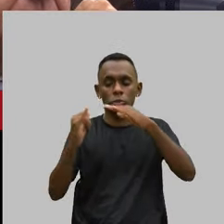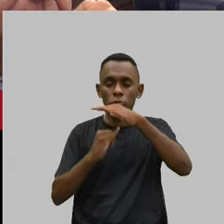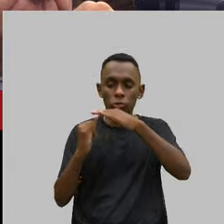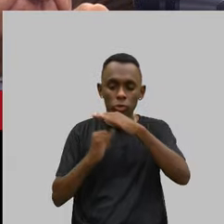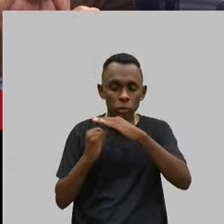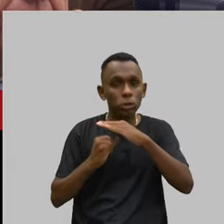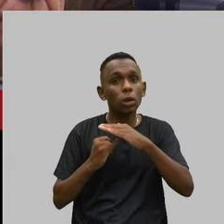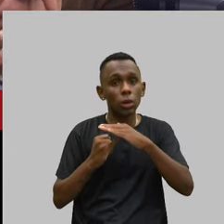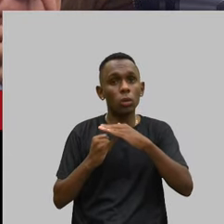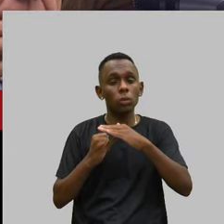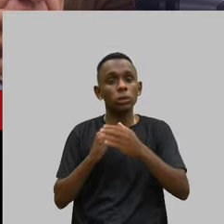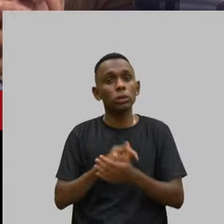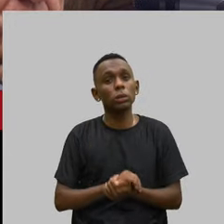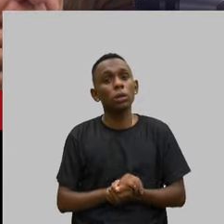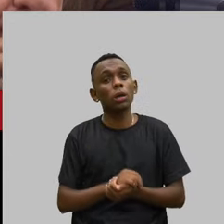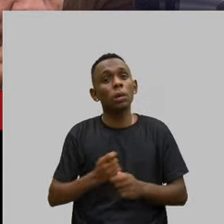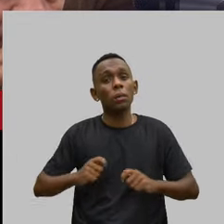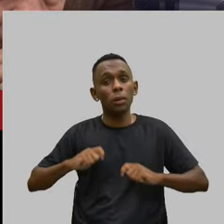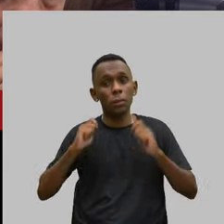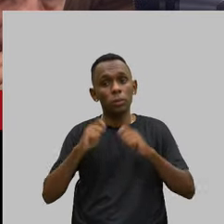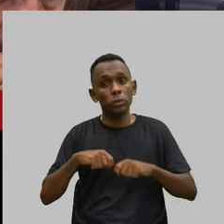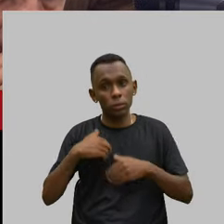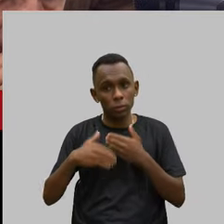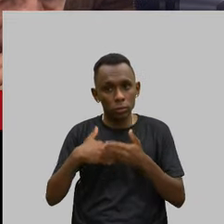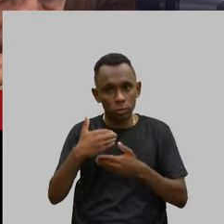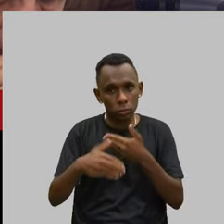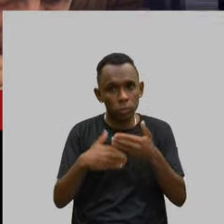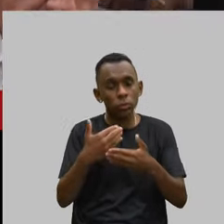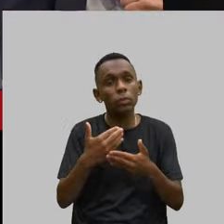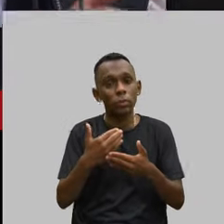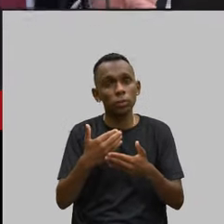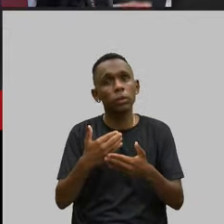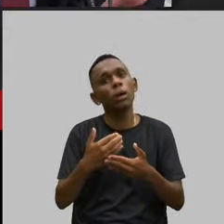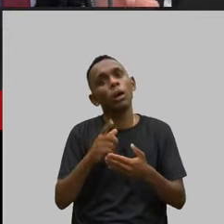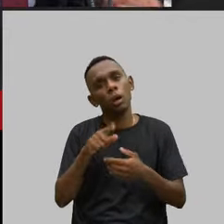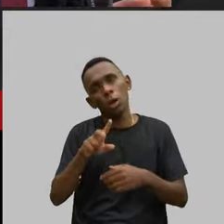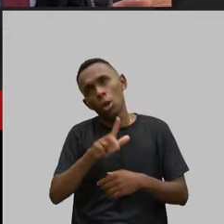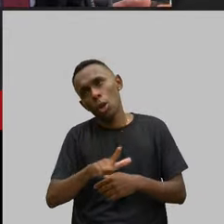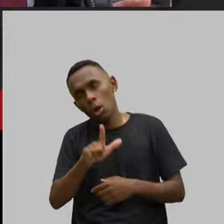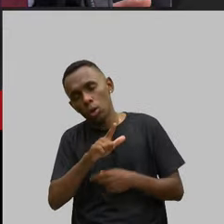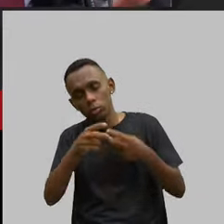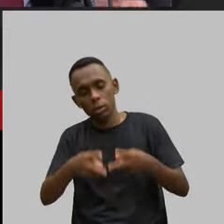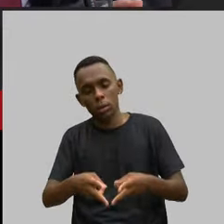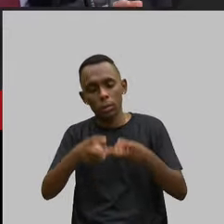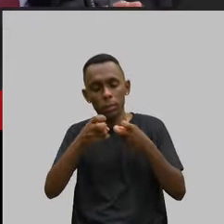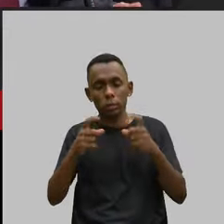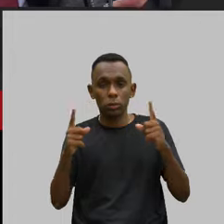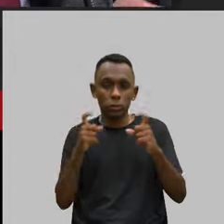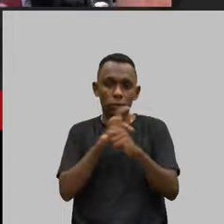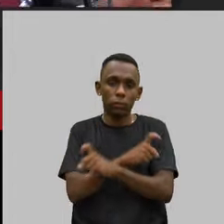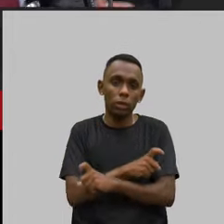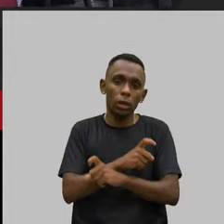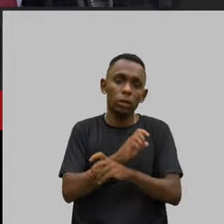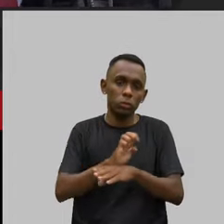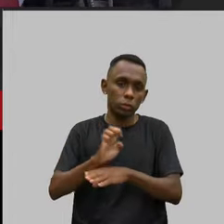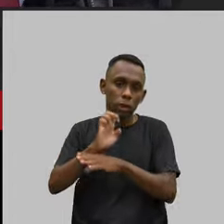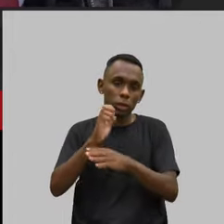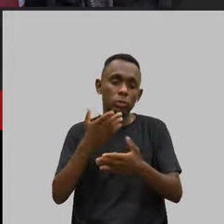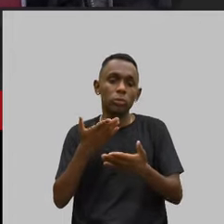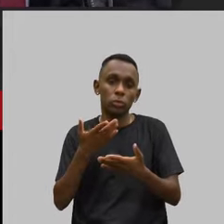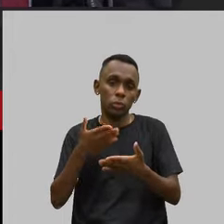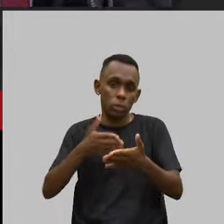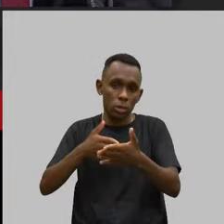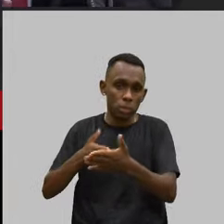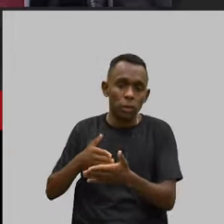de classe para que a gente possa avançar dentro daquilo que é possível reconhecendo as dificuldades que o estado de Minas Gerais enfrenta e dessas